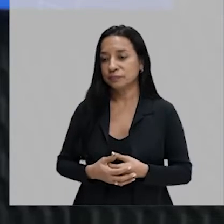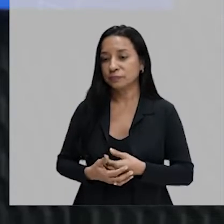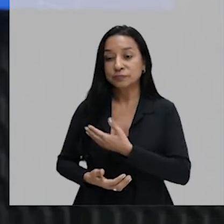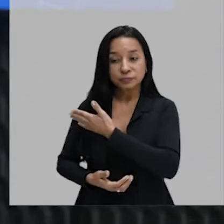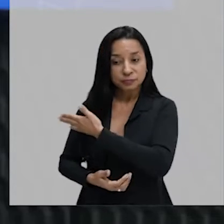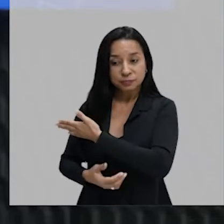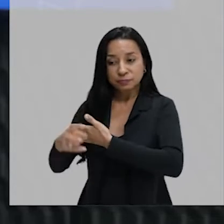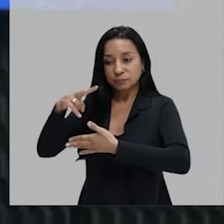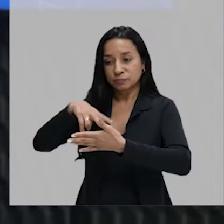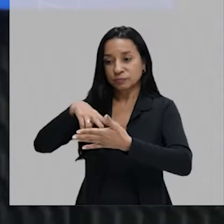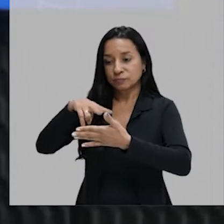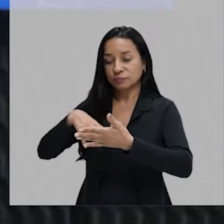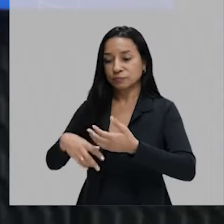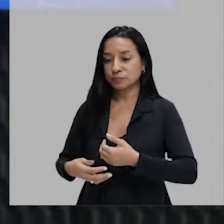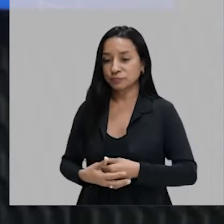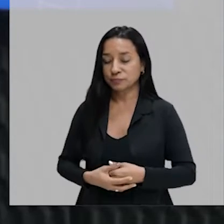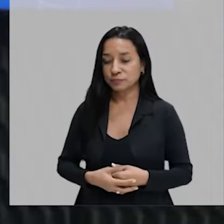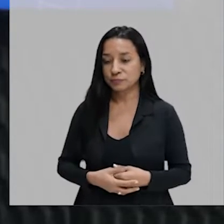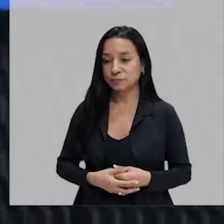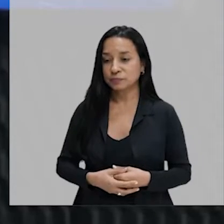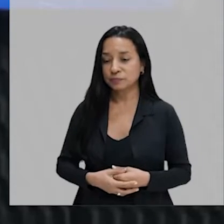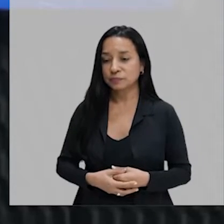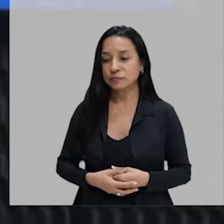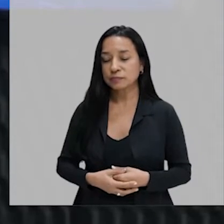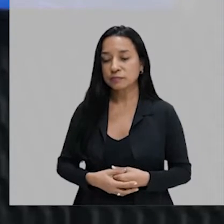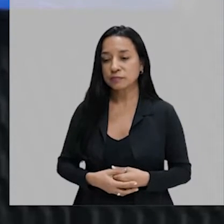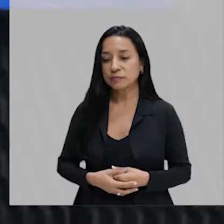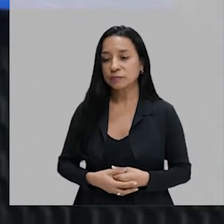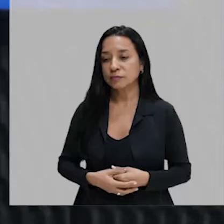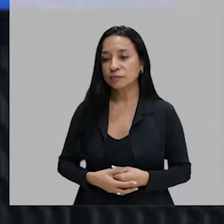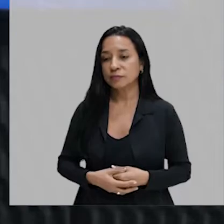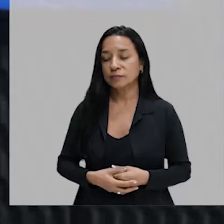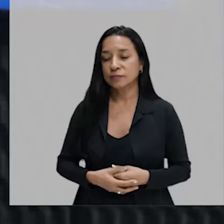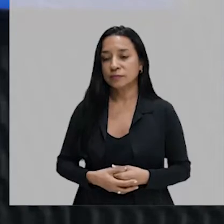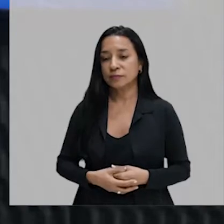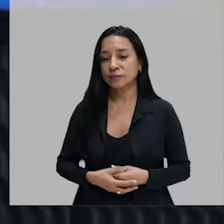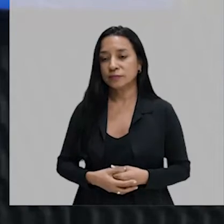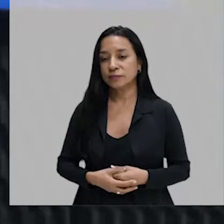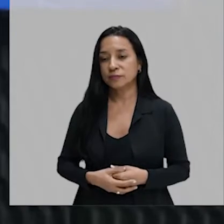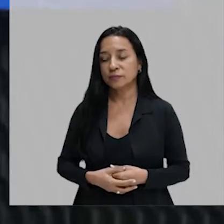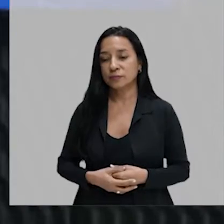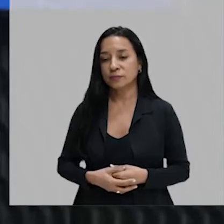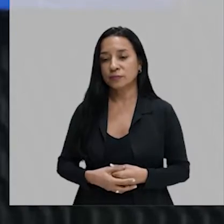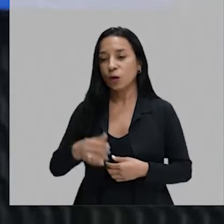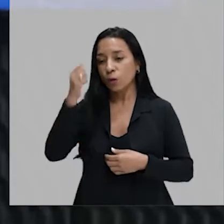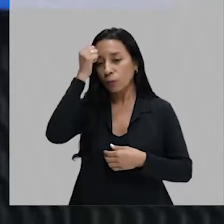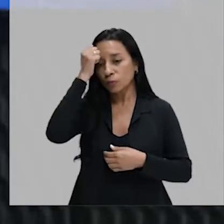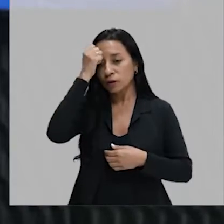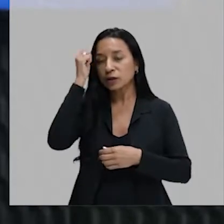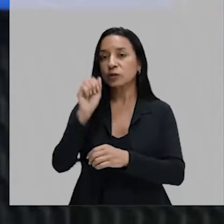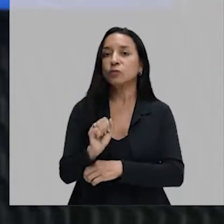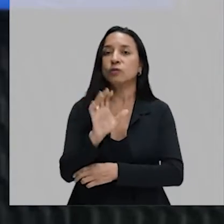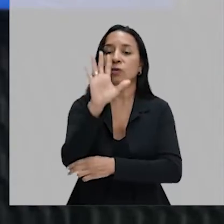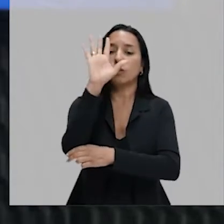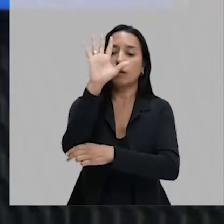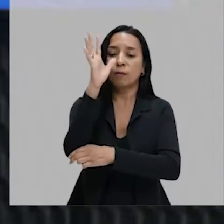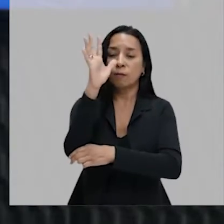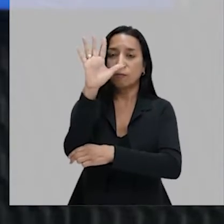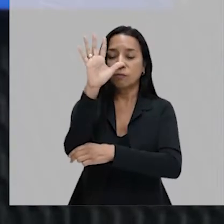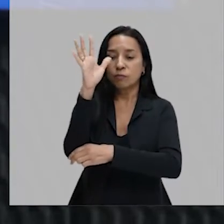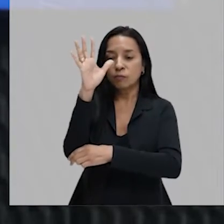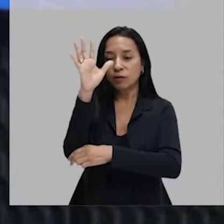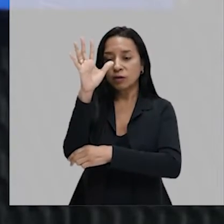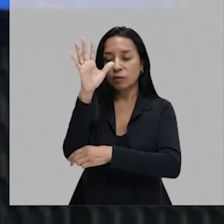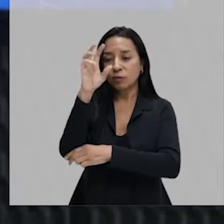Norte é chamado de João Redondo e na Paraíba de Babau, certo? Esse bonequinho que a gente coloca à mão, né, por isso que é